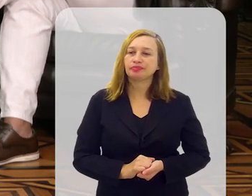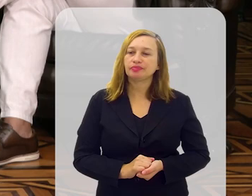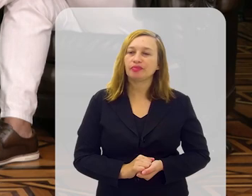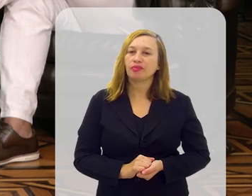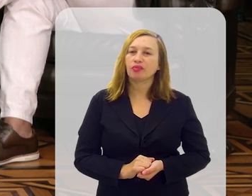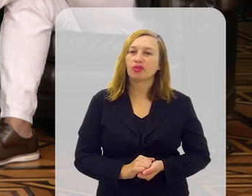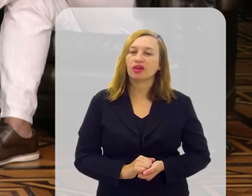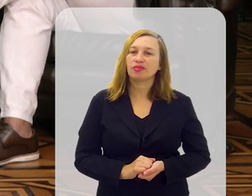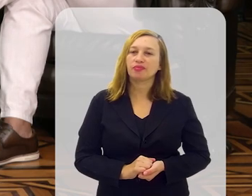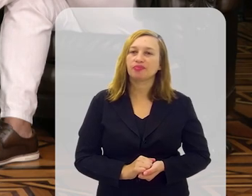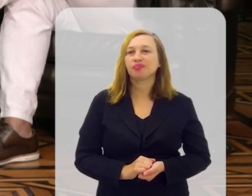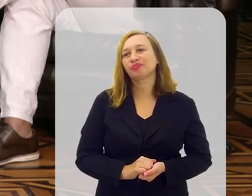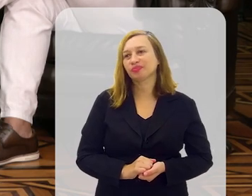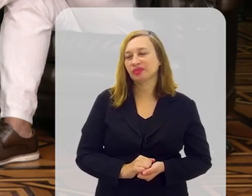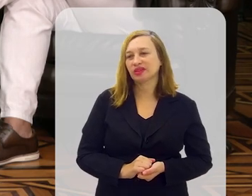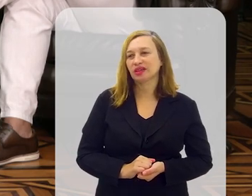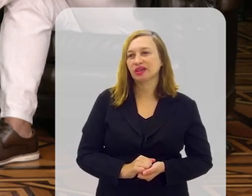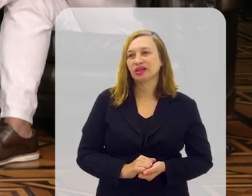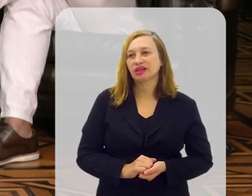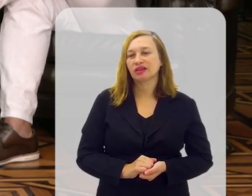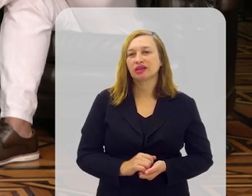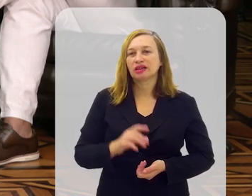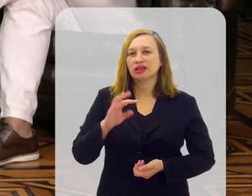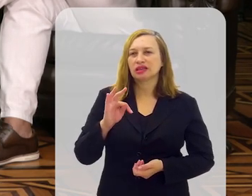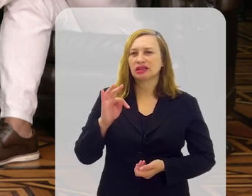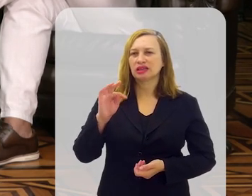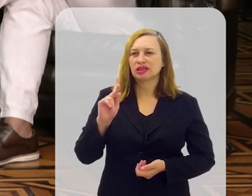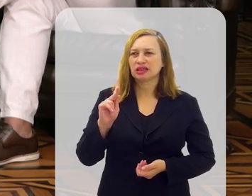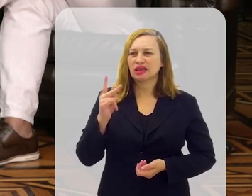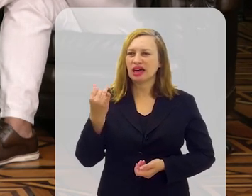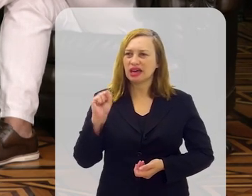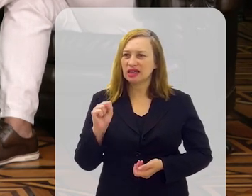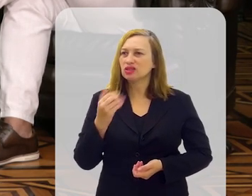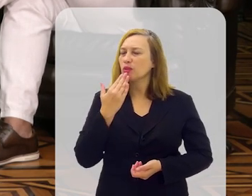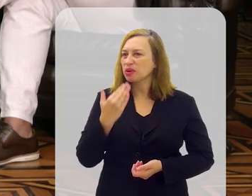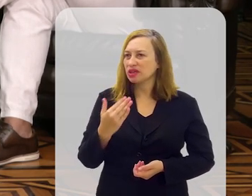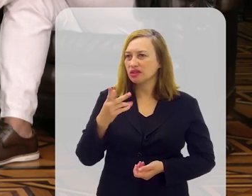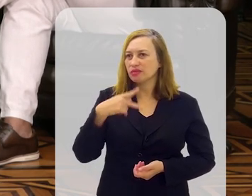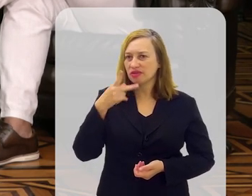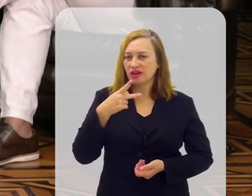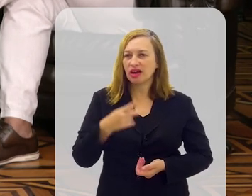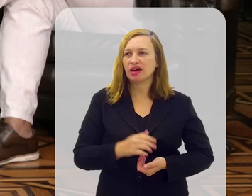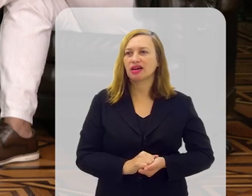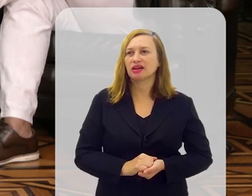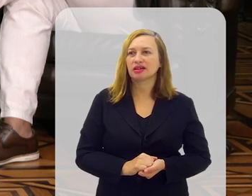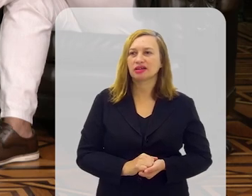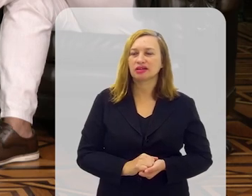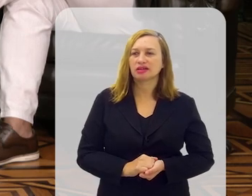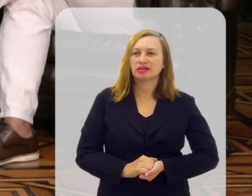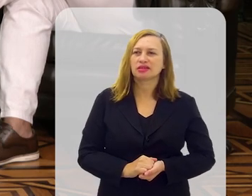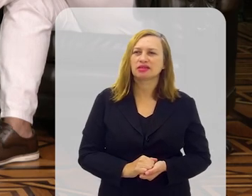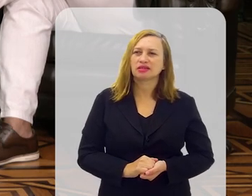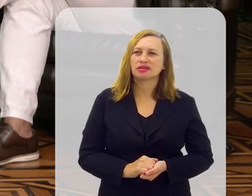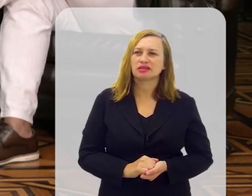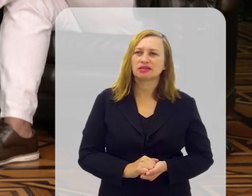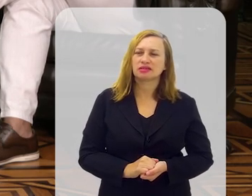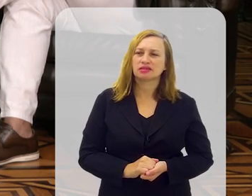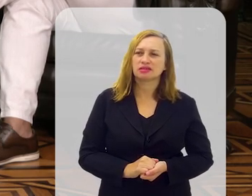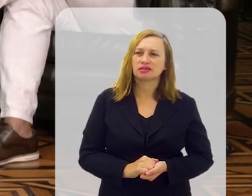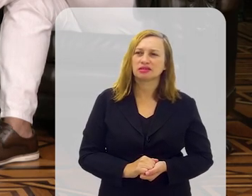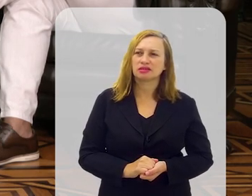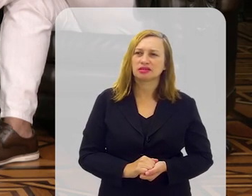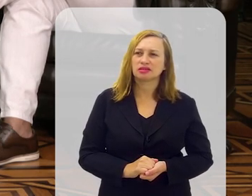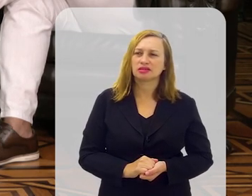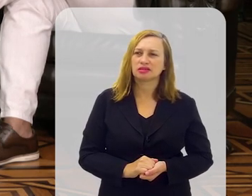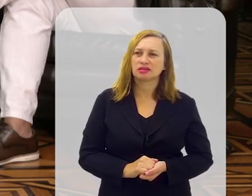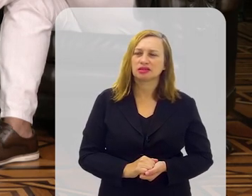Seu Instagram, seus contatos pela web. Taizinha, tô pedindo um pastor para falar. Guardou a vassoura.